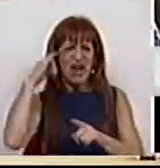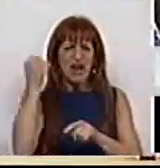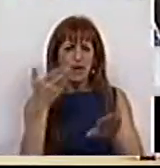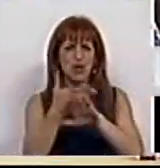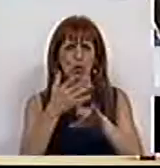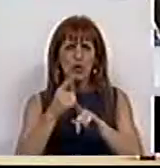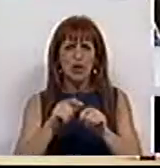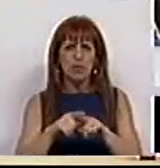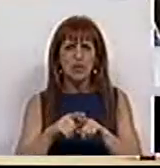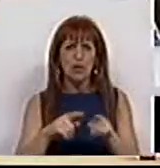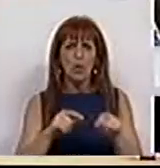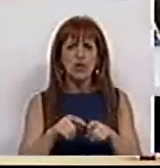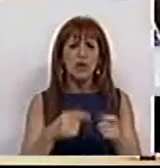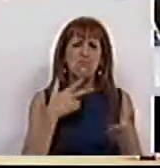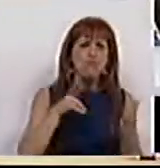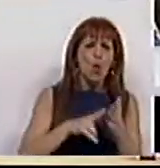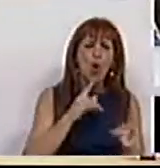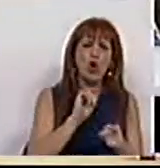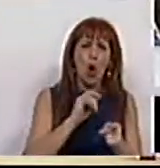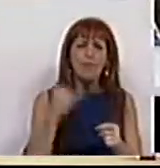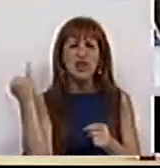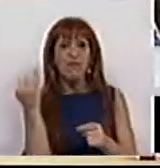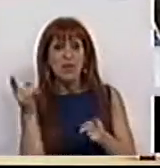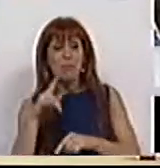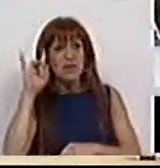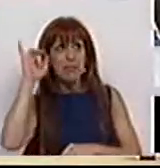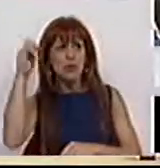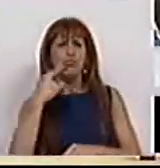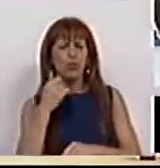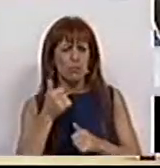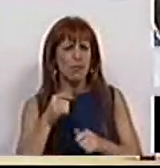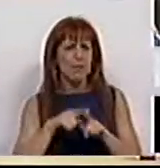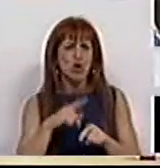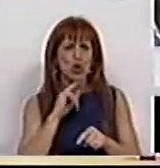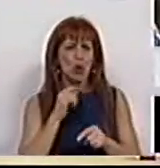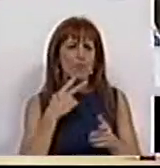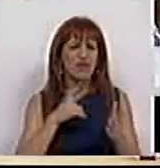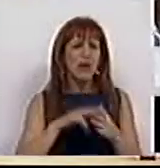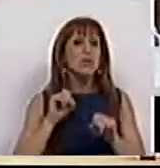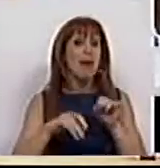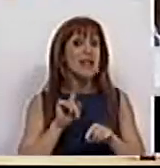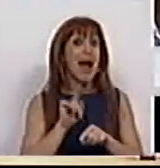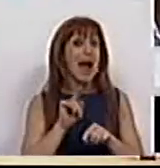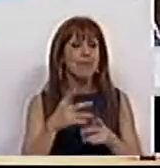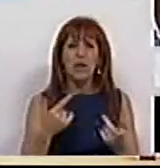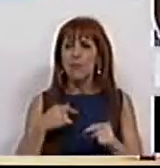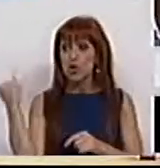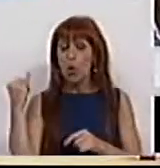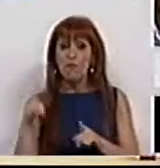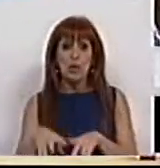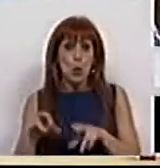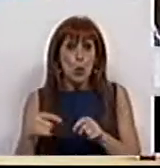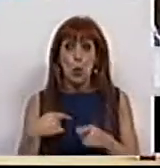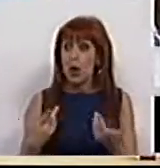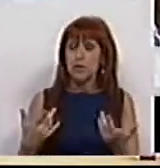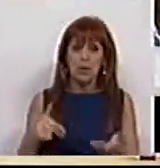criminosos sexuais com nomes falsos e verdadeiros, eu sei que a sua imaginação chega muito bem para os nomes verdadeiros, é o que lhes vai acontecer. Agora, para os falsos que nunca